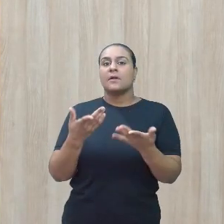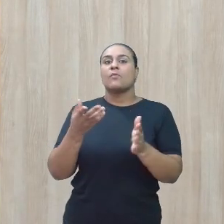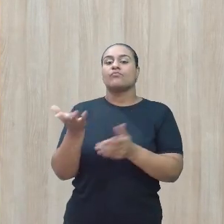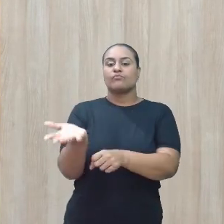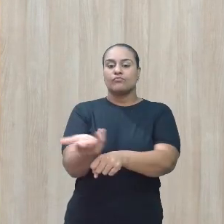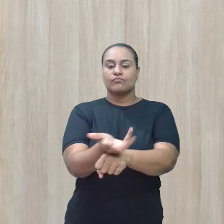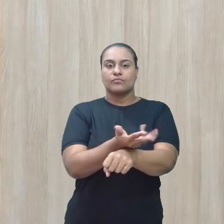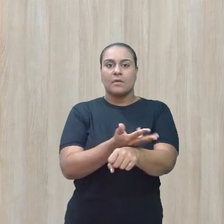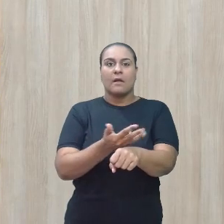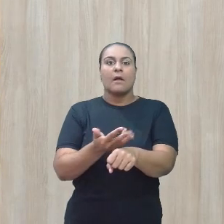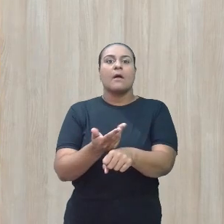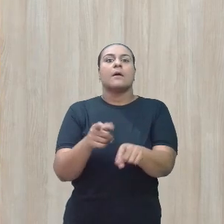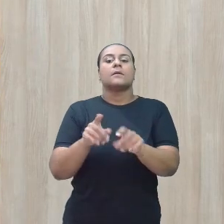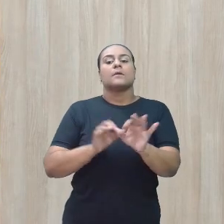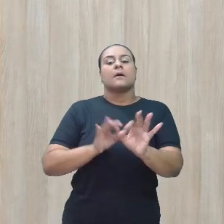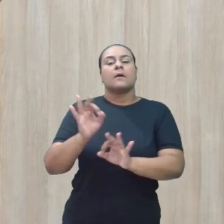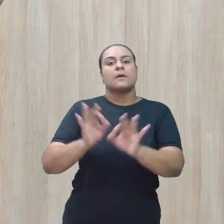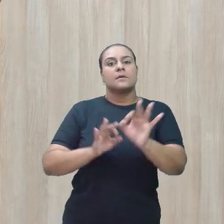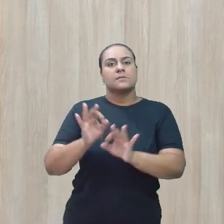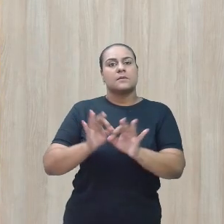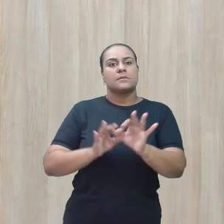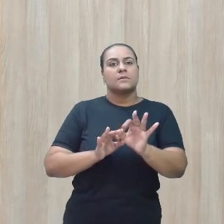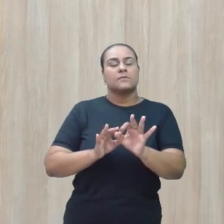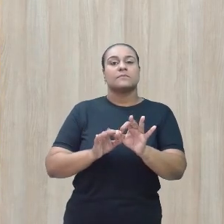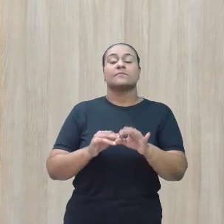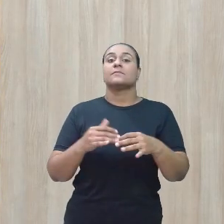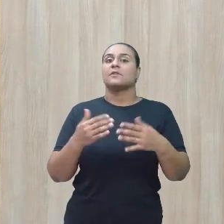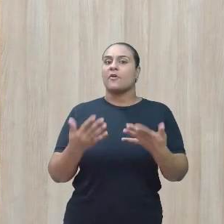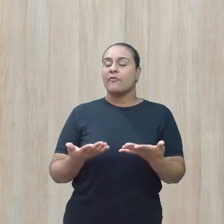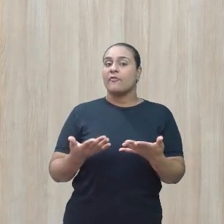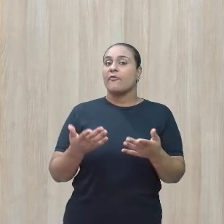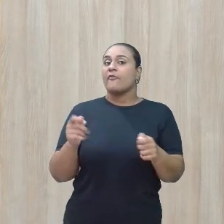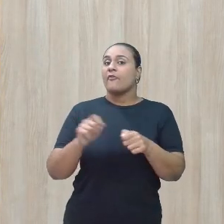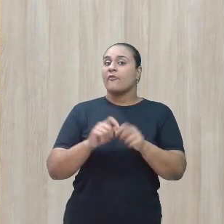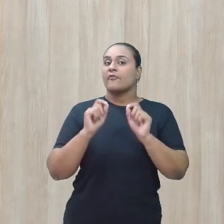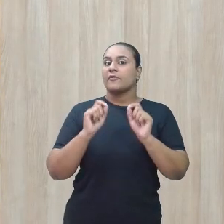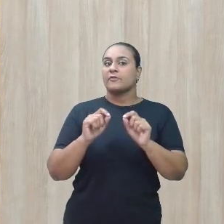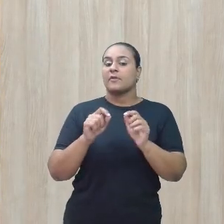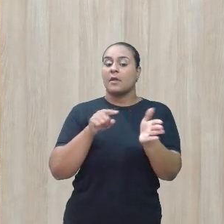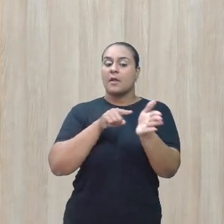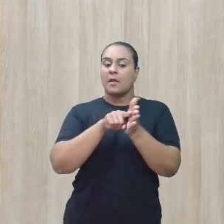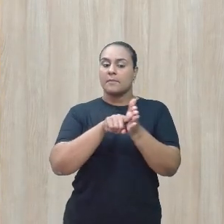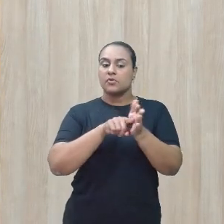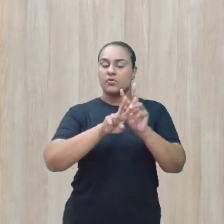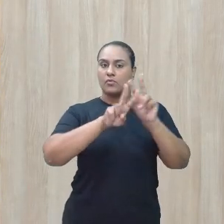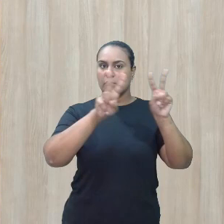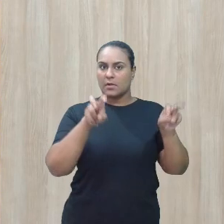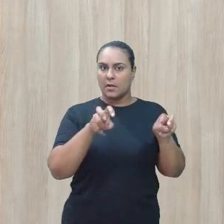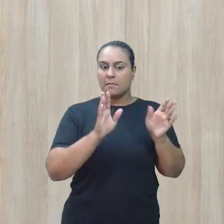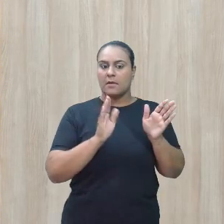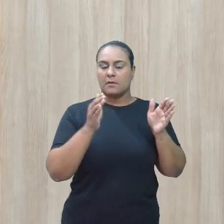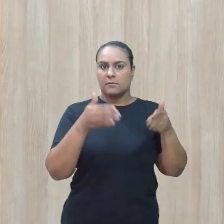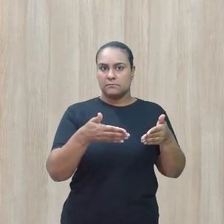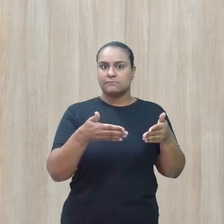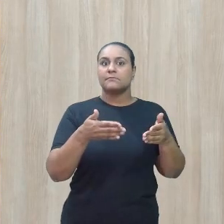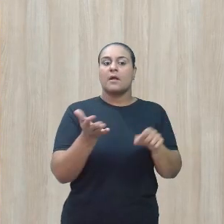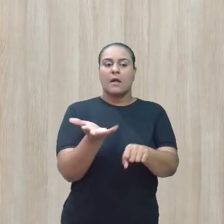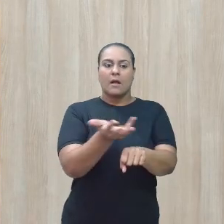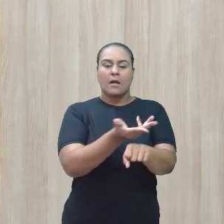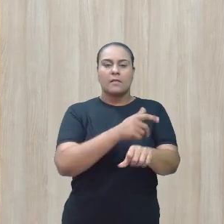dados coletados e a organização deles. Então, foi feita a pesquisa sobre, esses dados foram